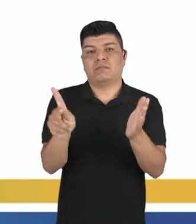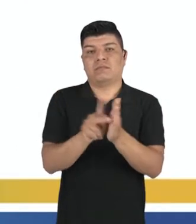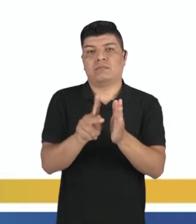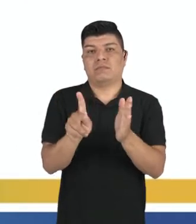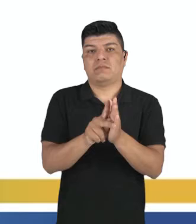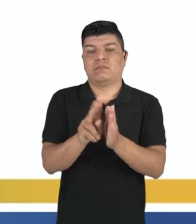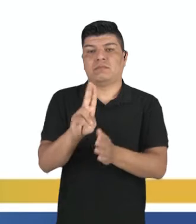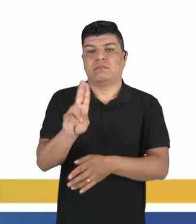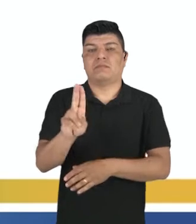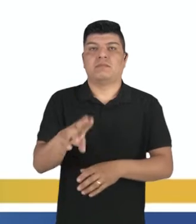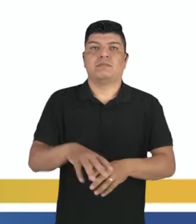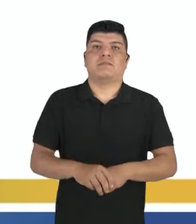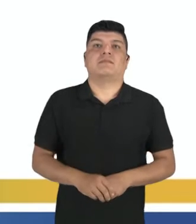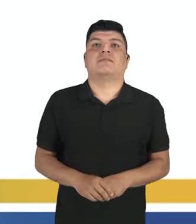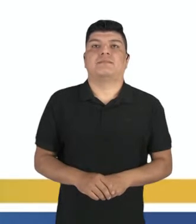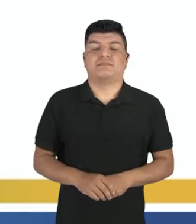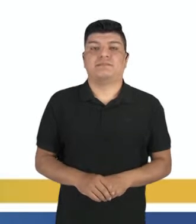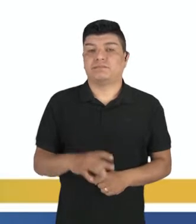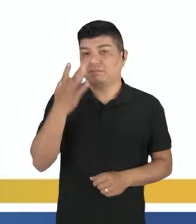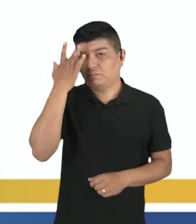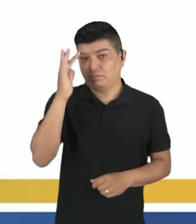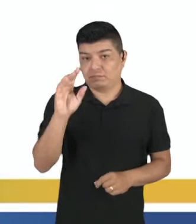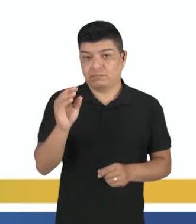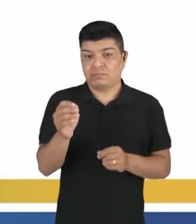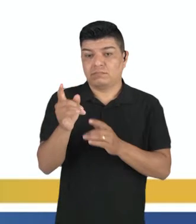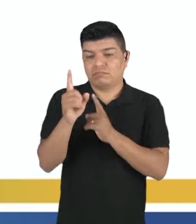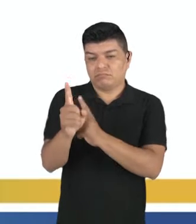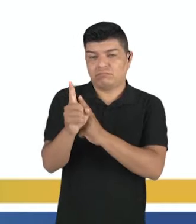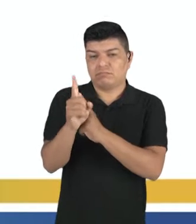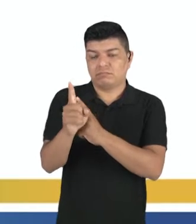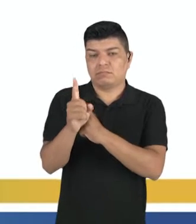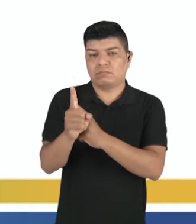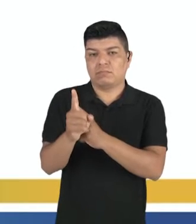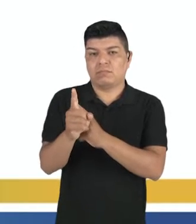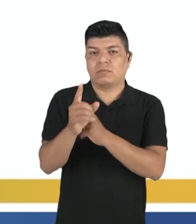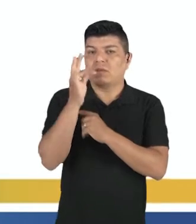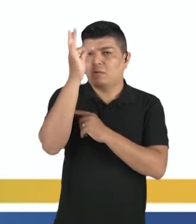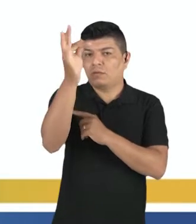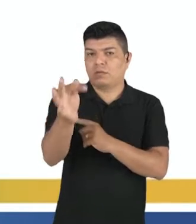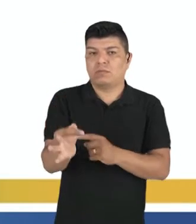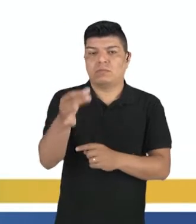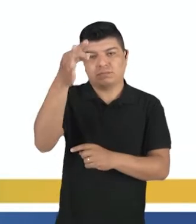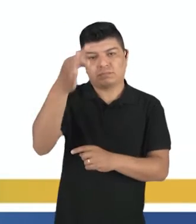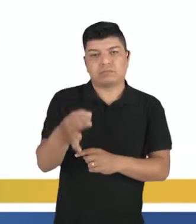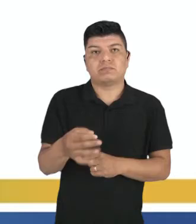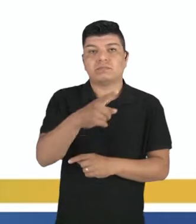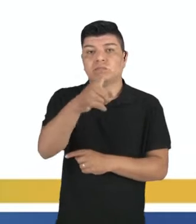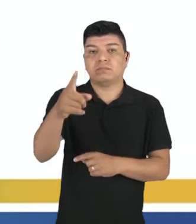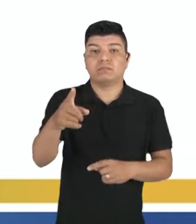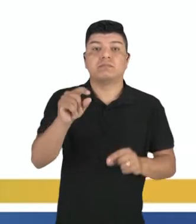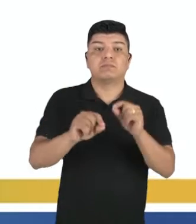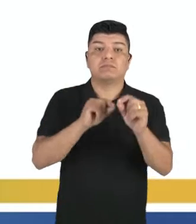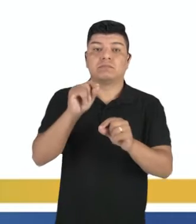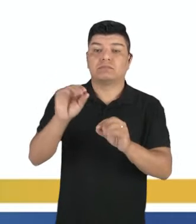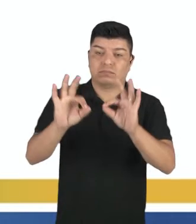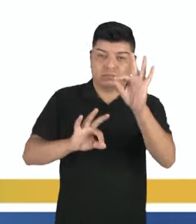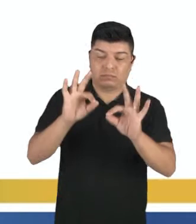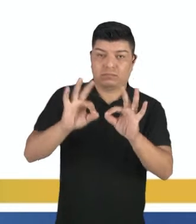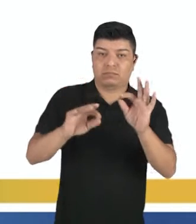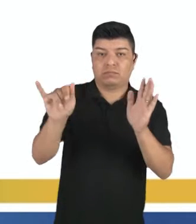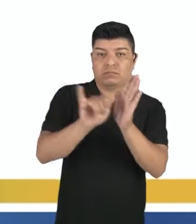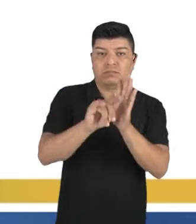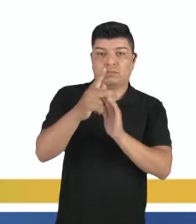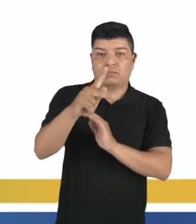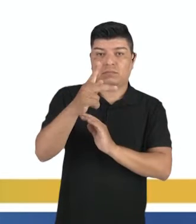UNB. Mas não dá para dizer que ele conduz a um destino específico. É você quem constrói sua identidade. Existe